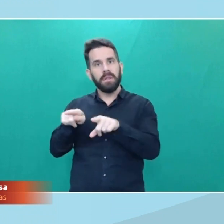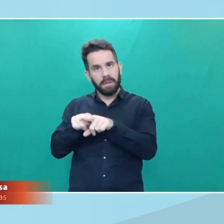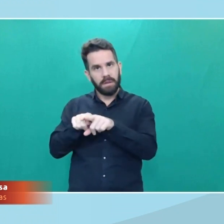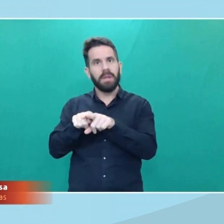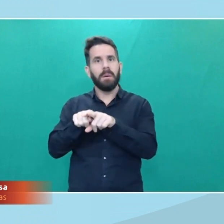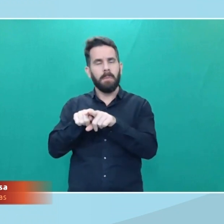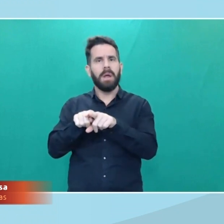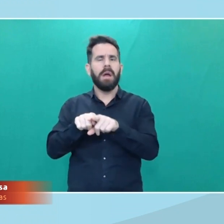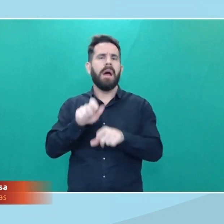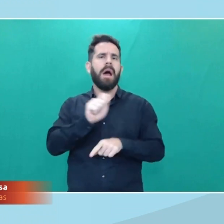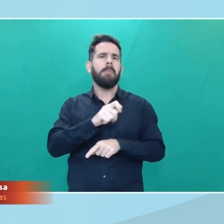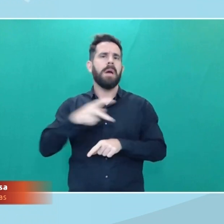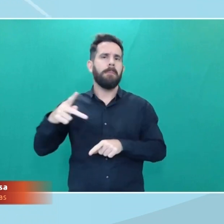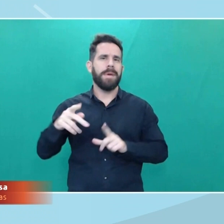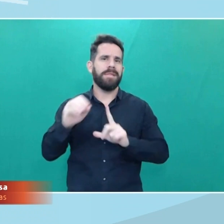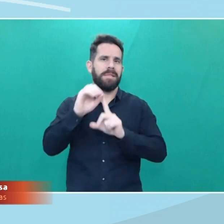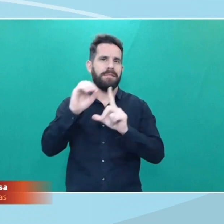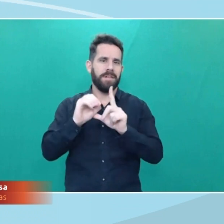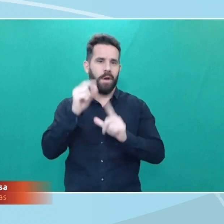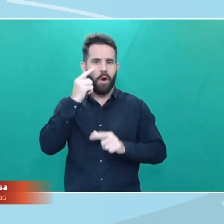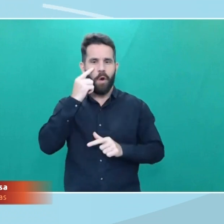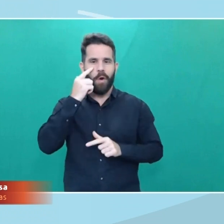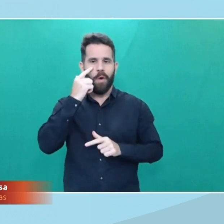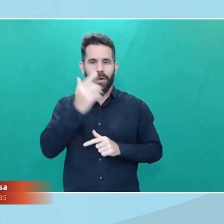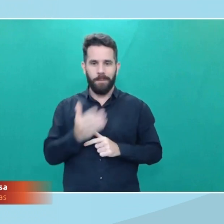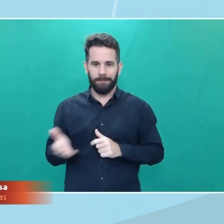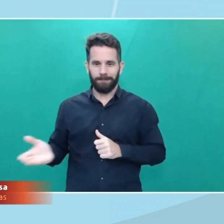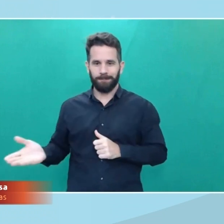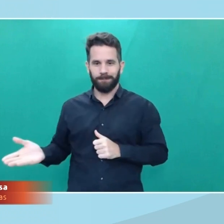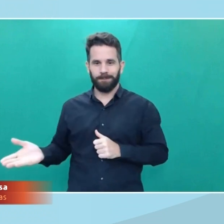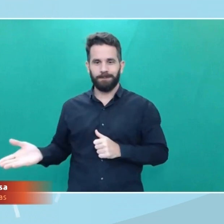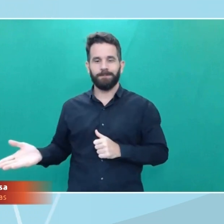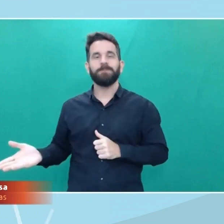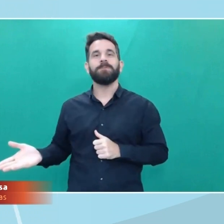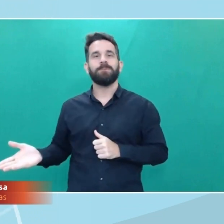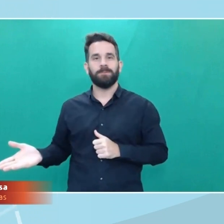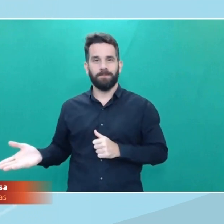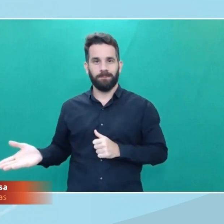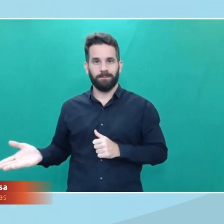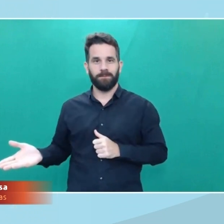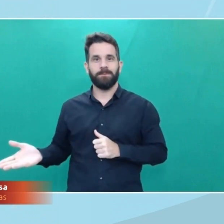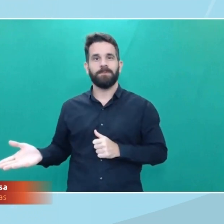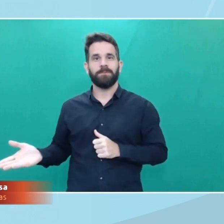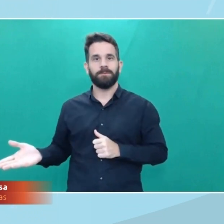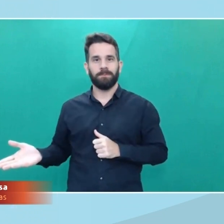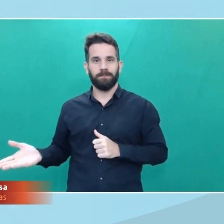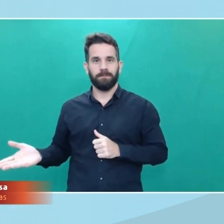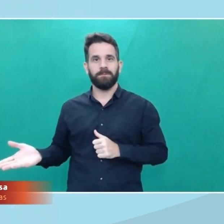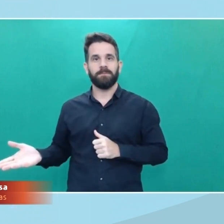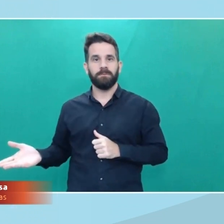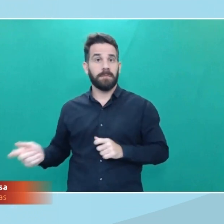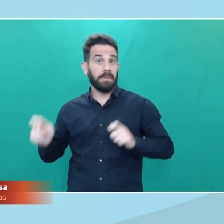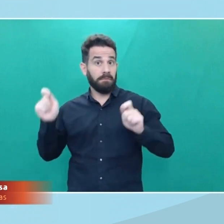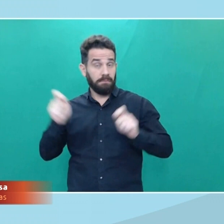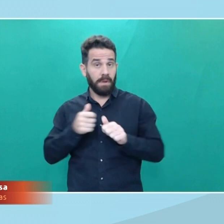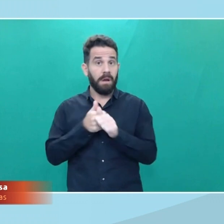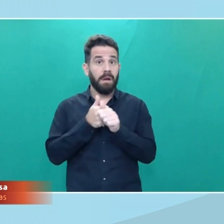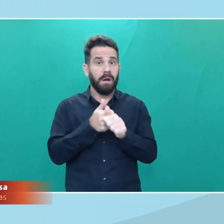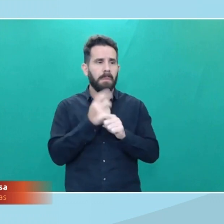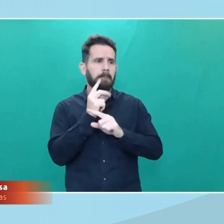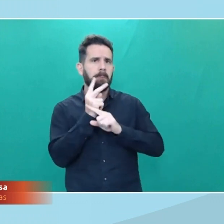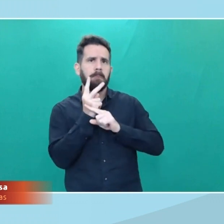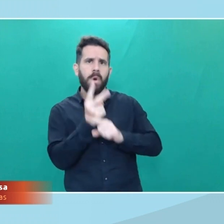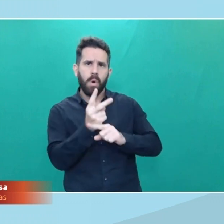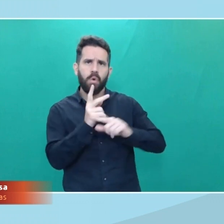vendo aí embaixo? Tem as nossas redes sociais, YouTube, Facebook, Twitter, Instagram. Só procurar por TV UFG que você nos